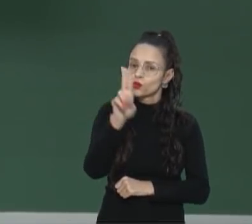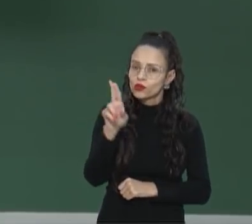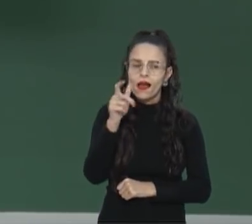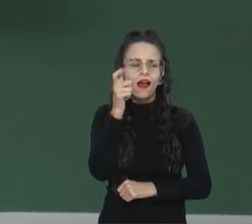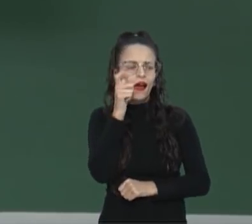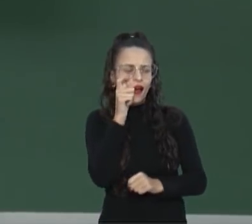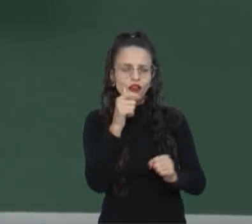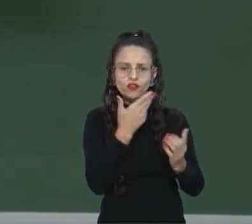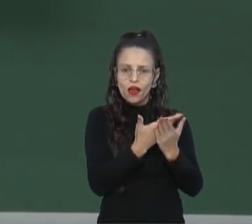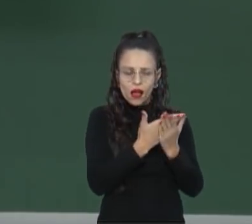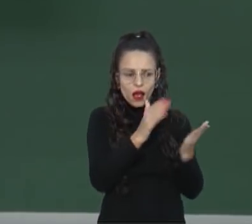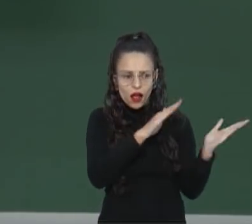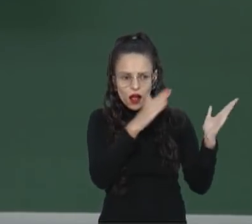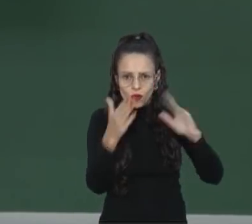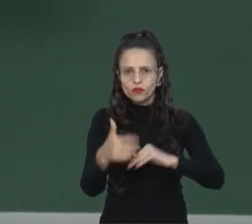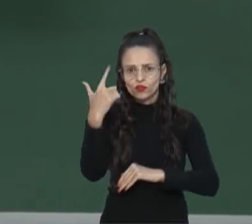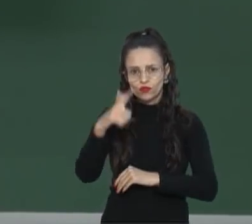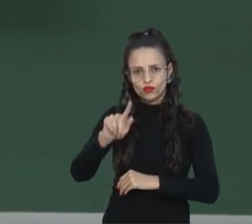assista às aulas desse tema.